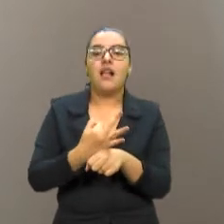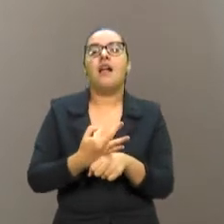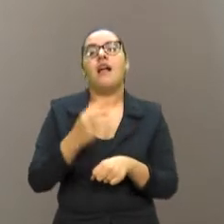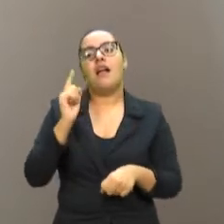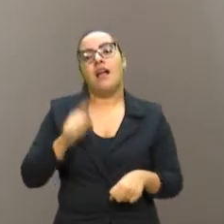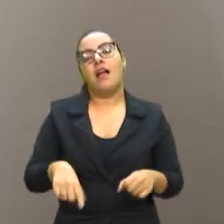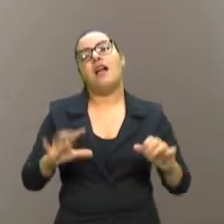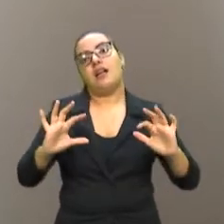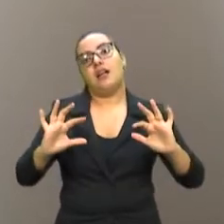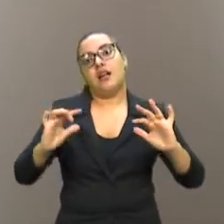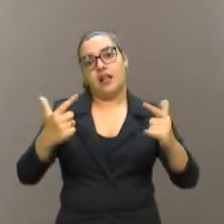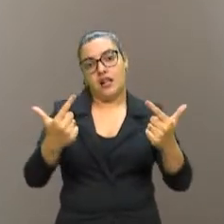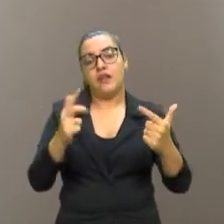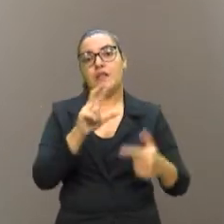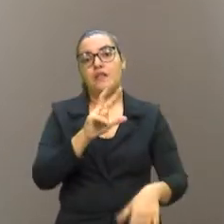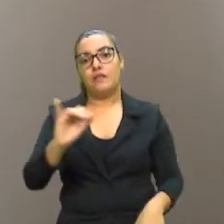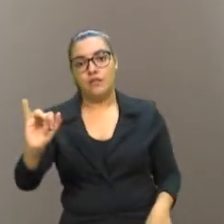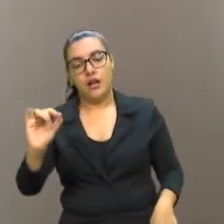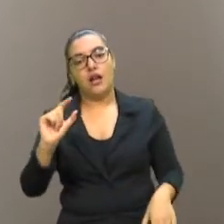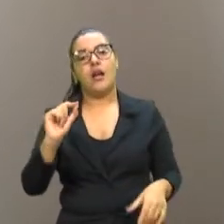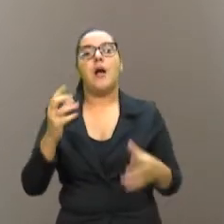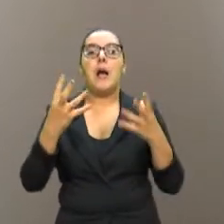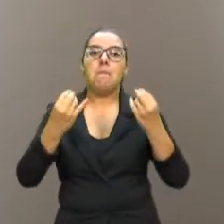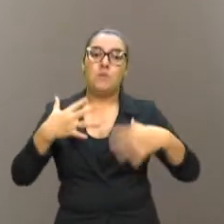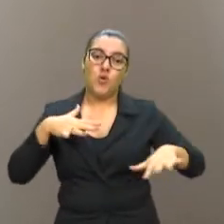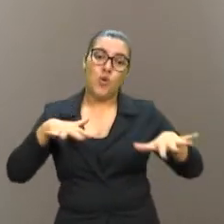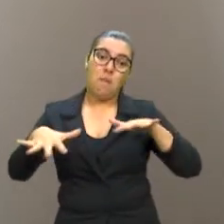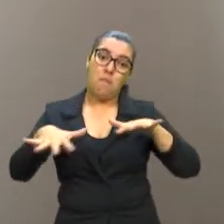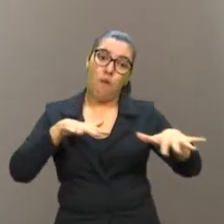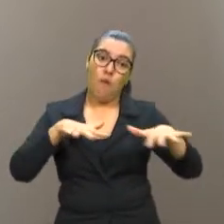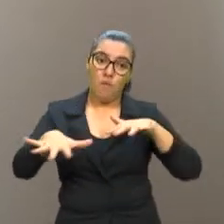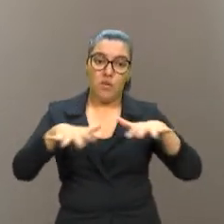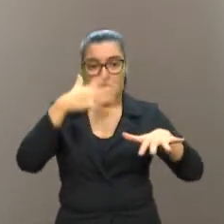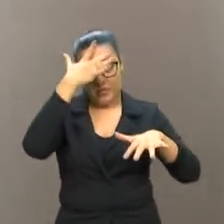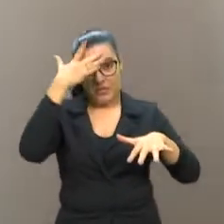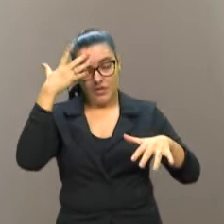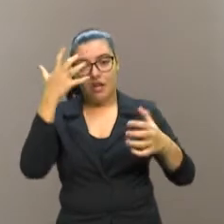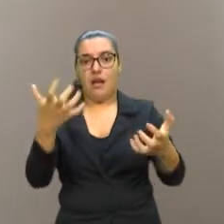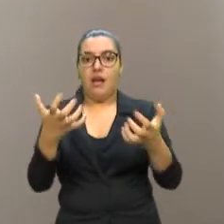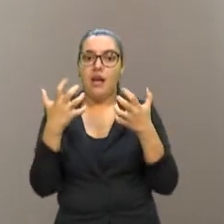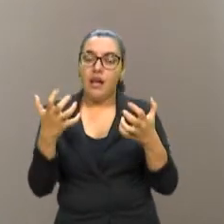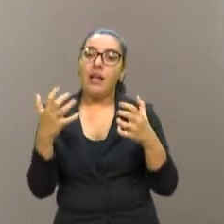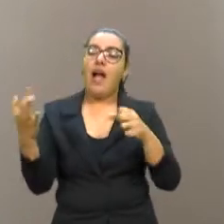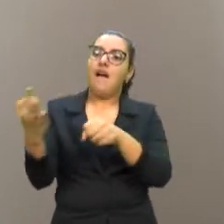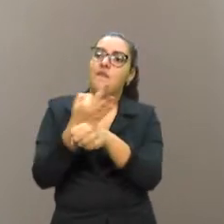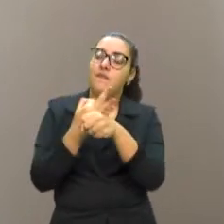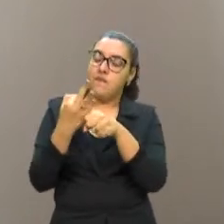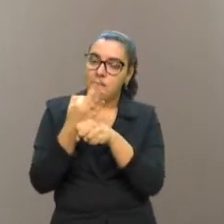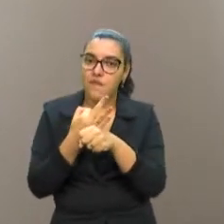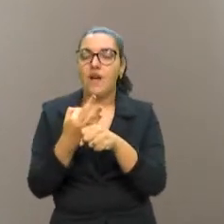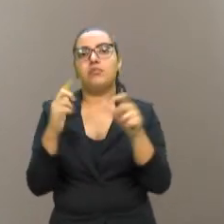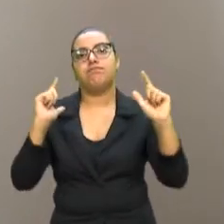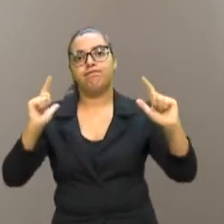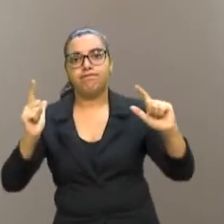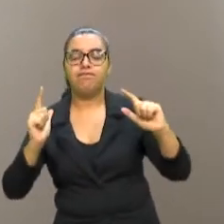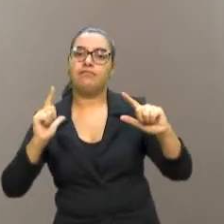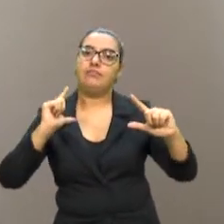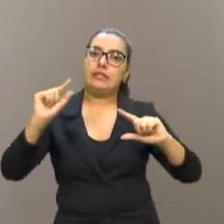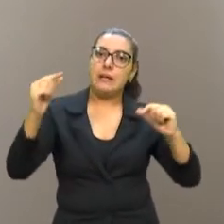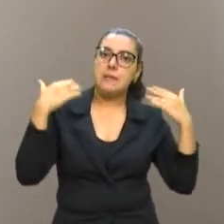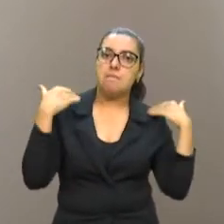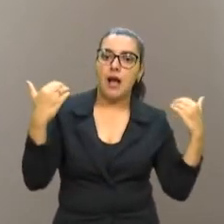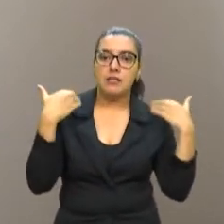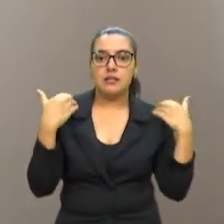que há muita movimentação, as pessoas querem fazer férias, não é? E em